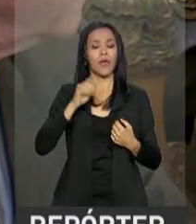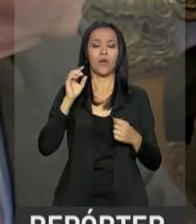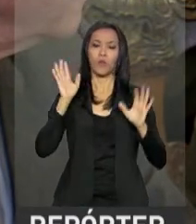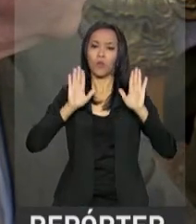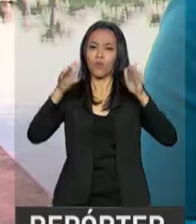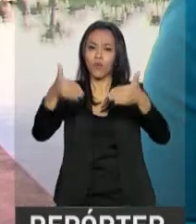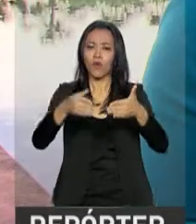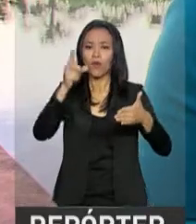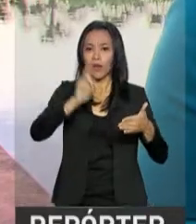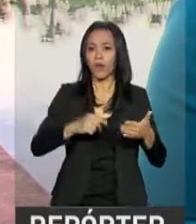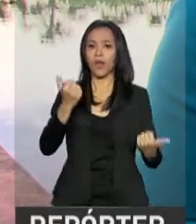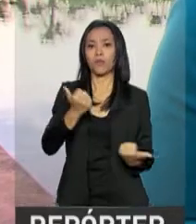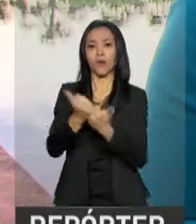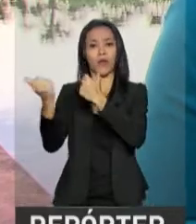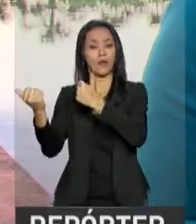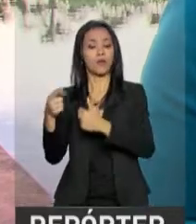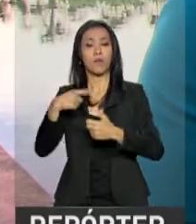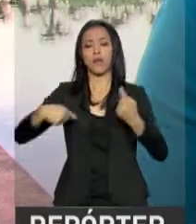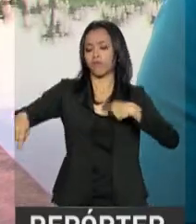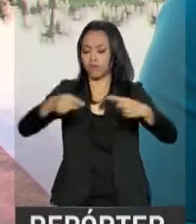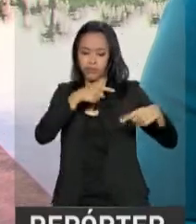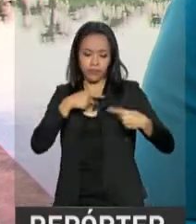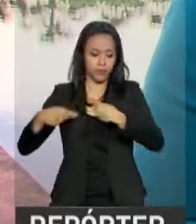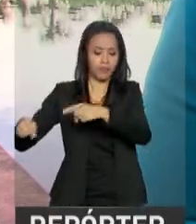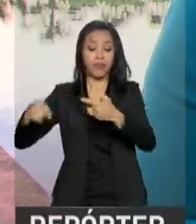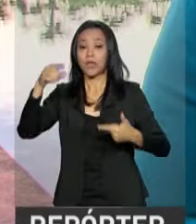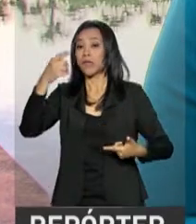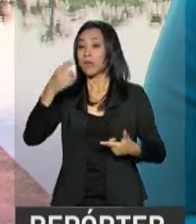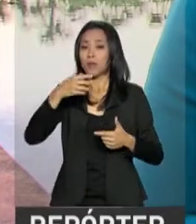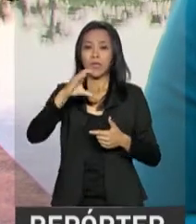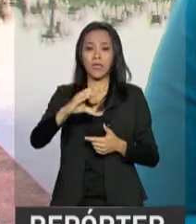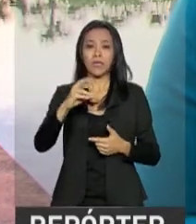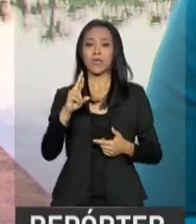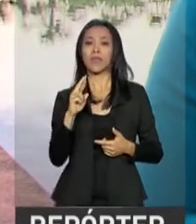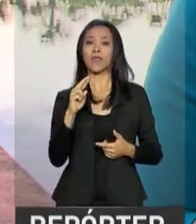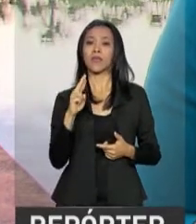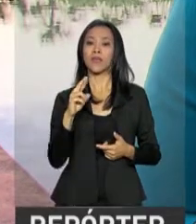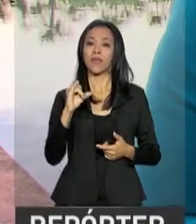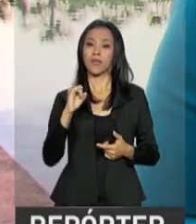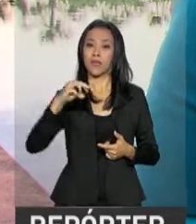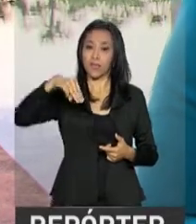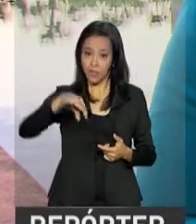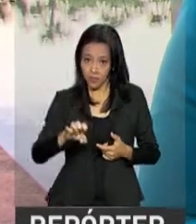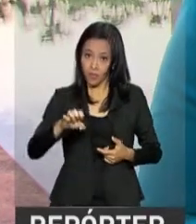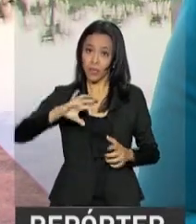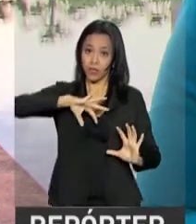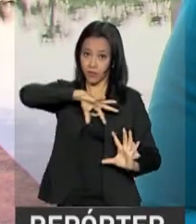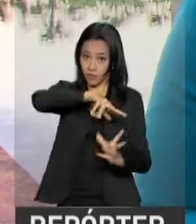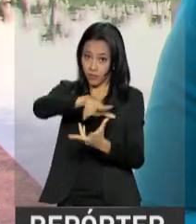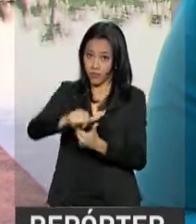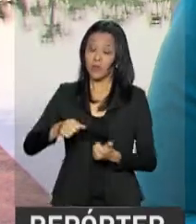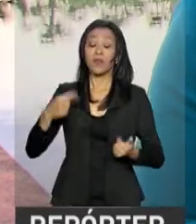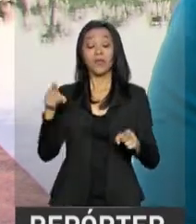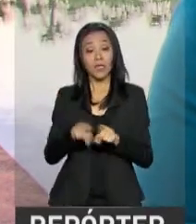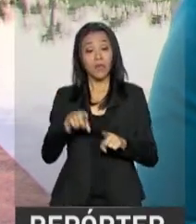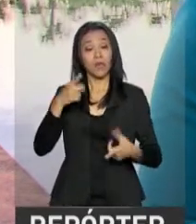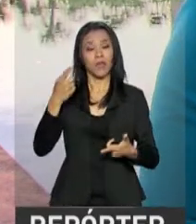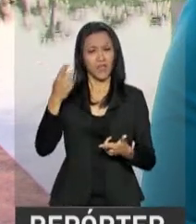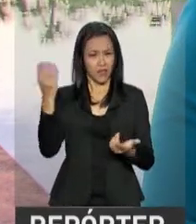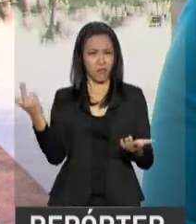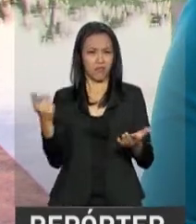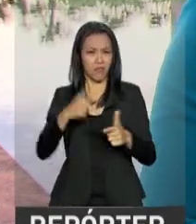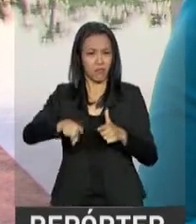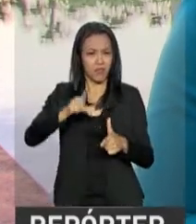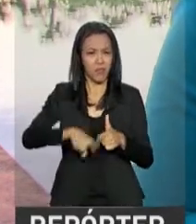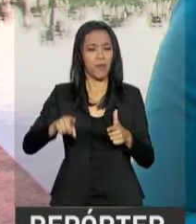cooperação para discutir crimes transnacionais e as redes de ameaças contra os dois países segundo o embaixador